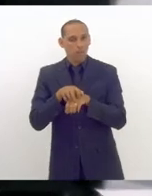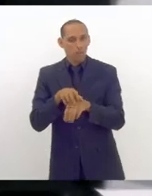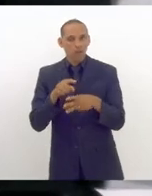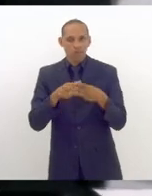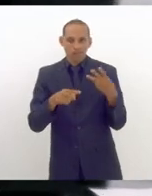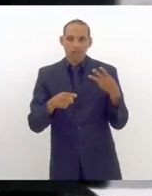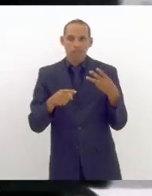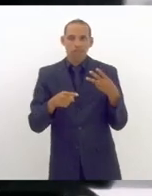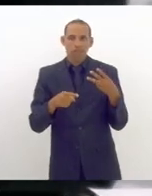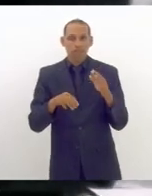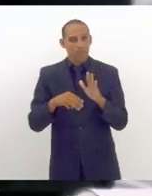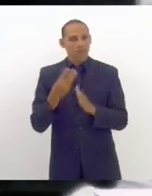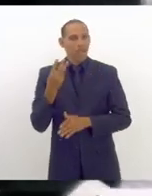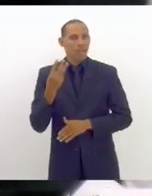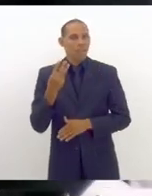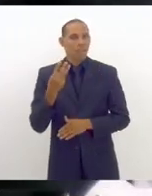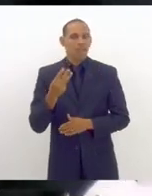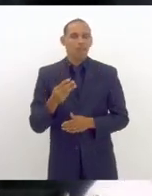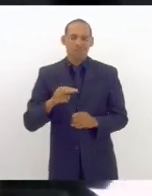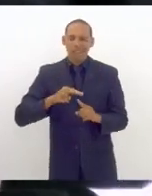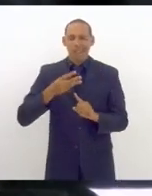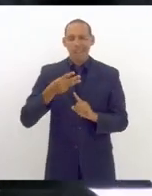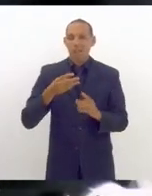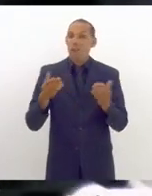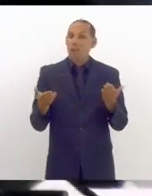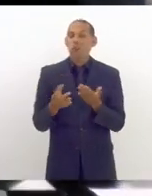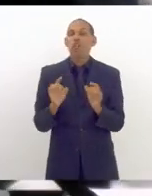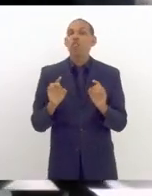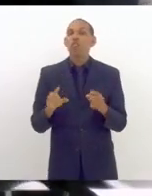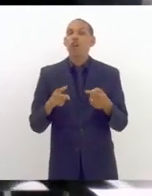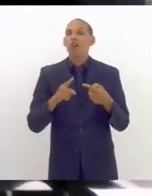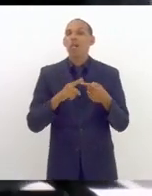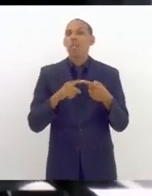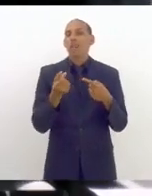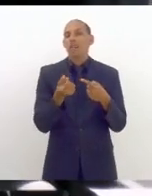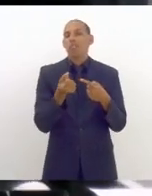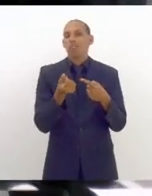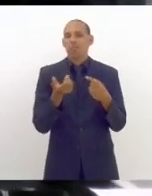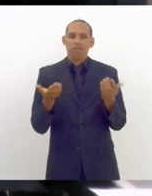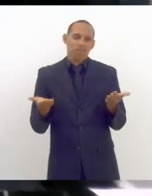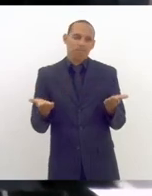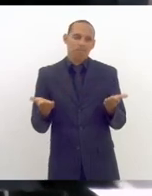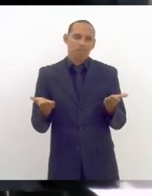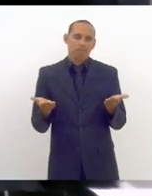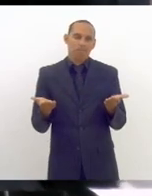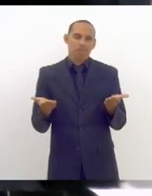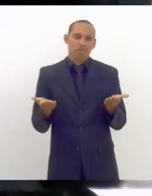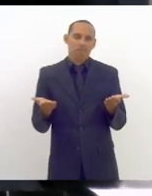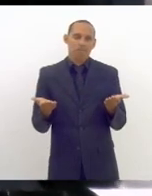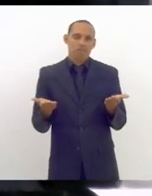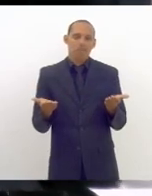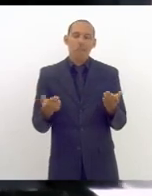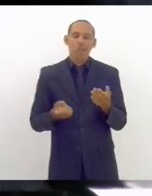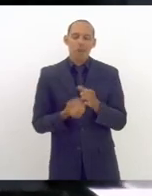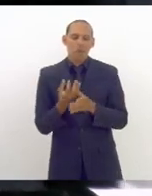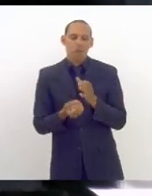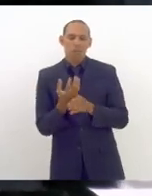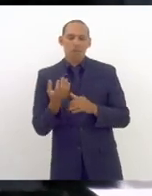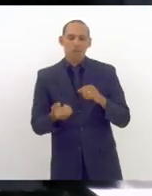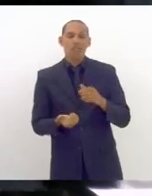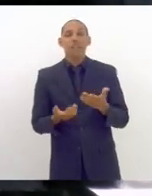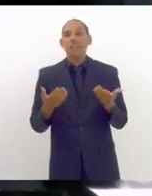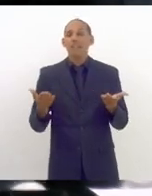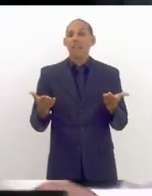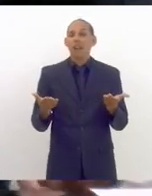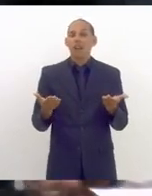energia isso hoje é só no preço da energia então a base a base é da produção então a base vai ficar muito